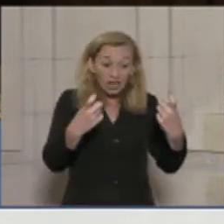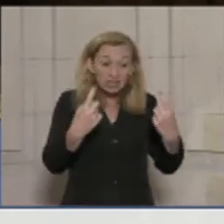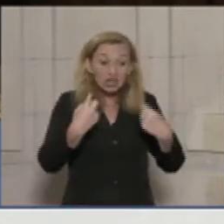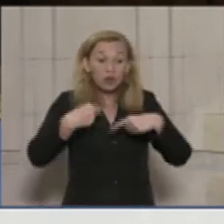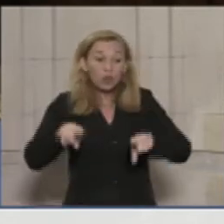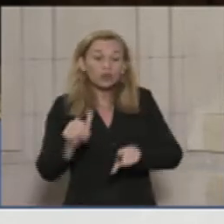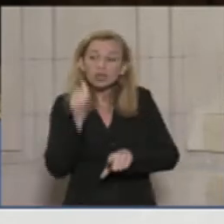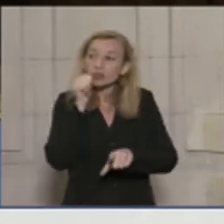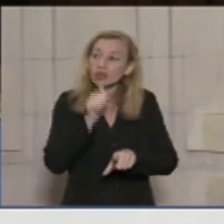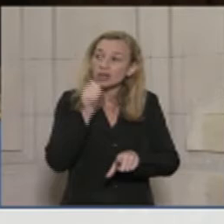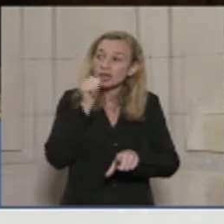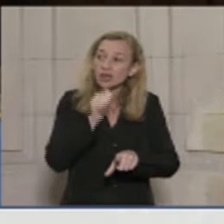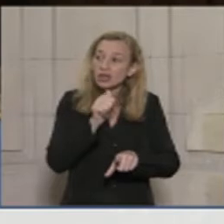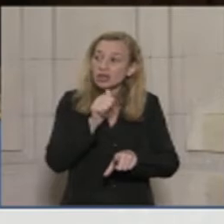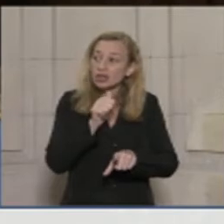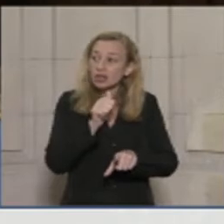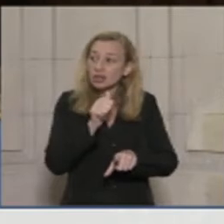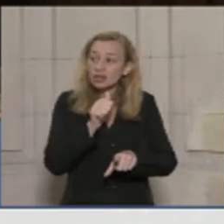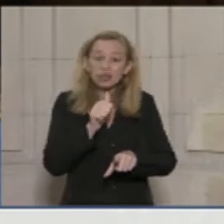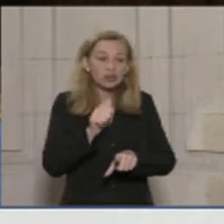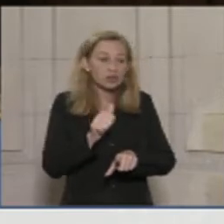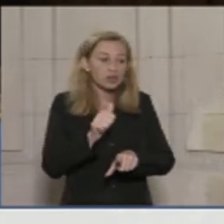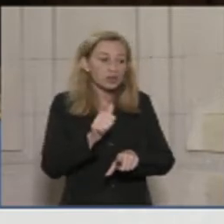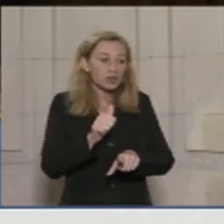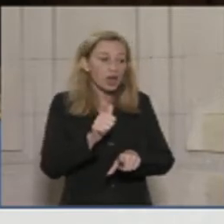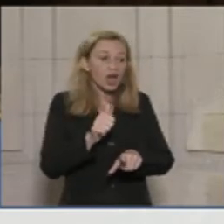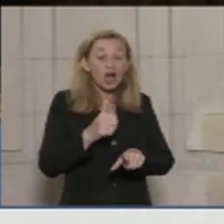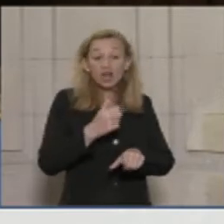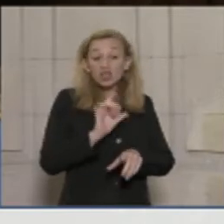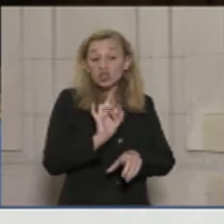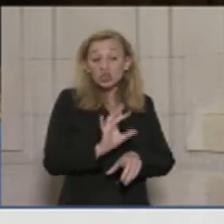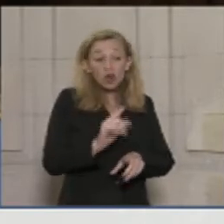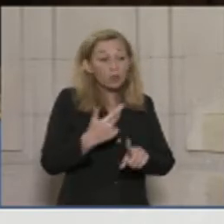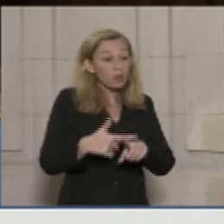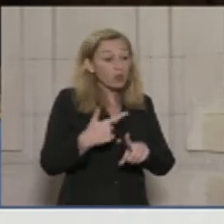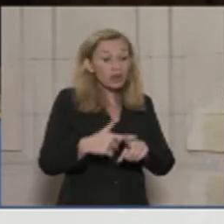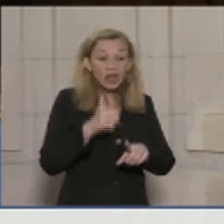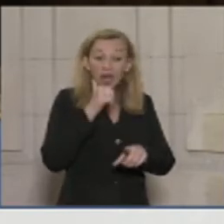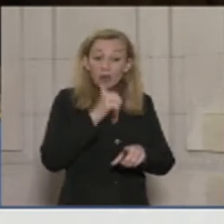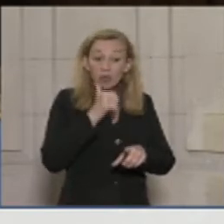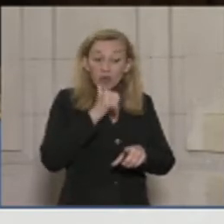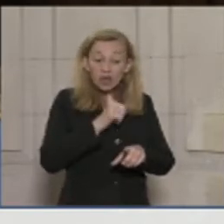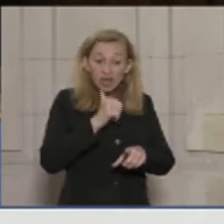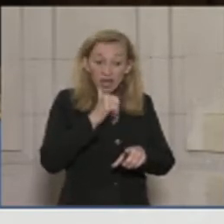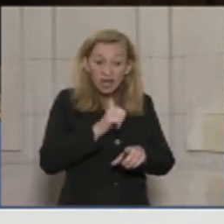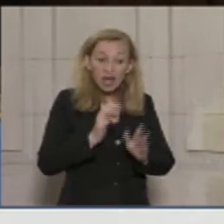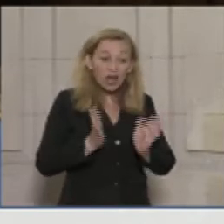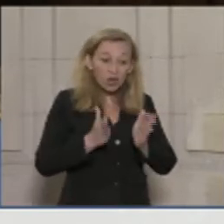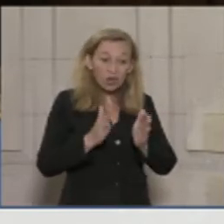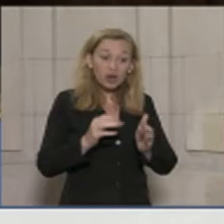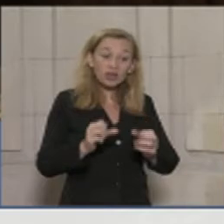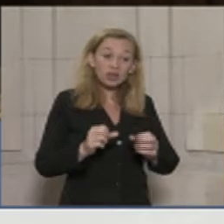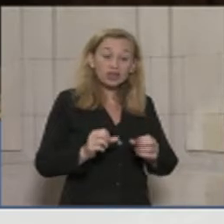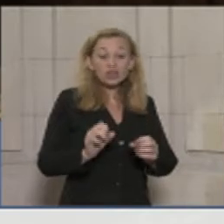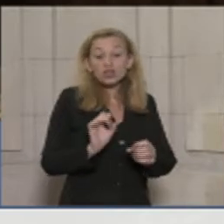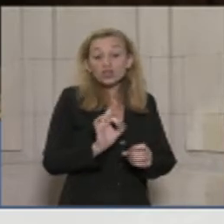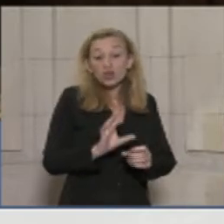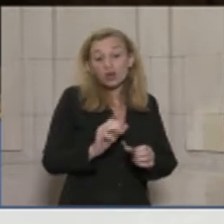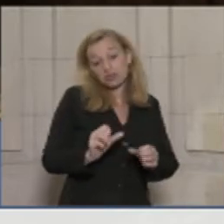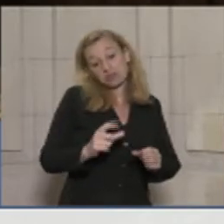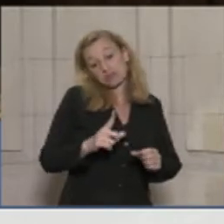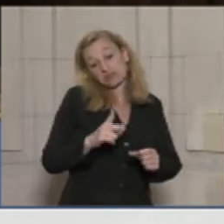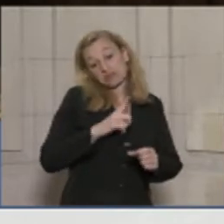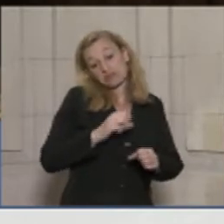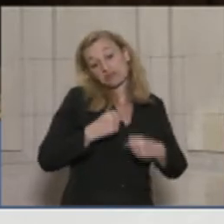pelo simples fato da ascensão da mulher ao poder. As mulheres estão sendo vítimas também de